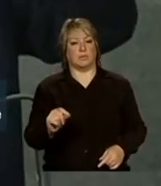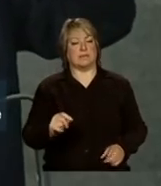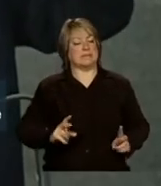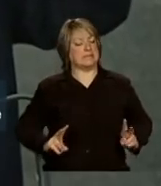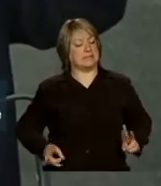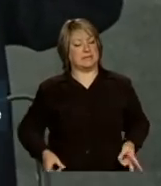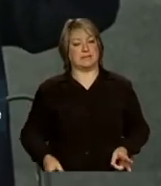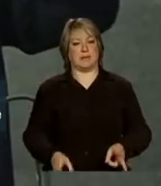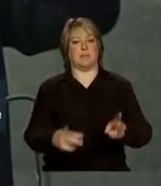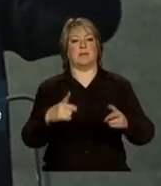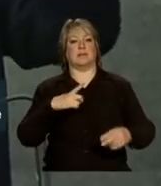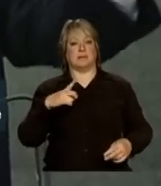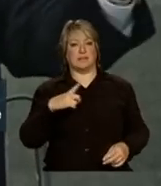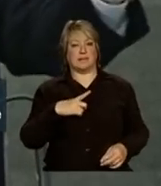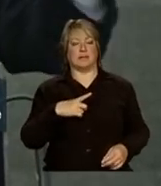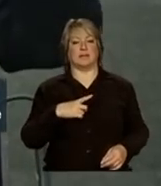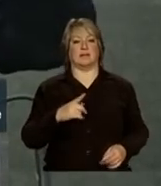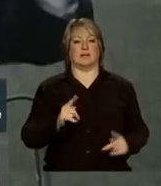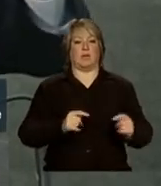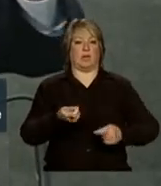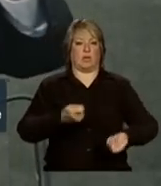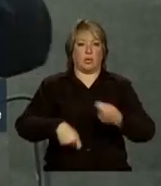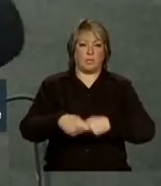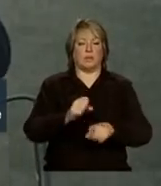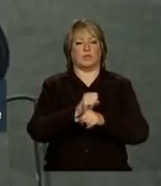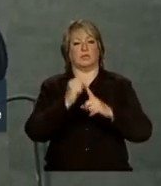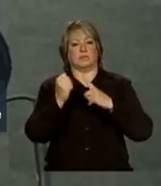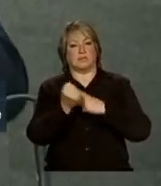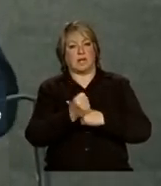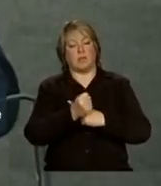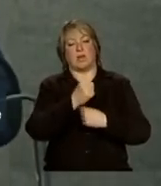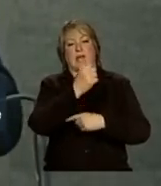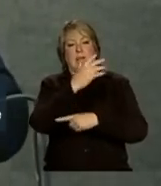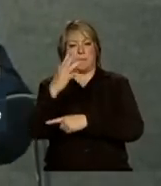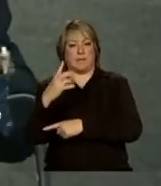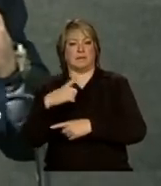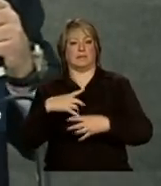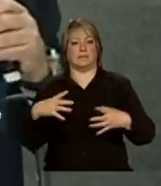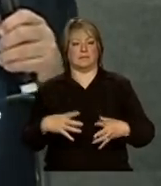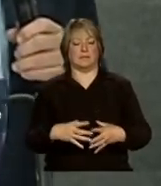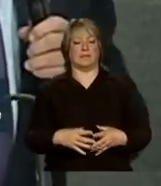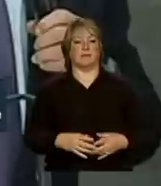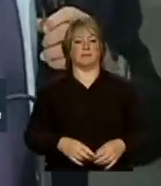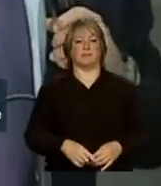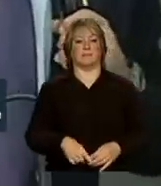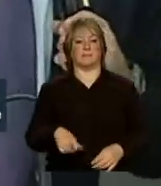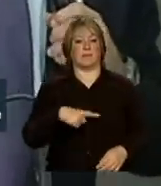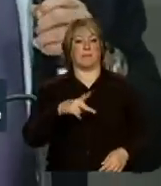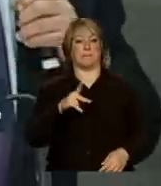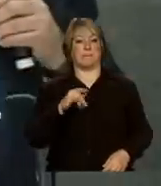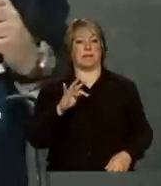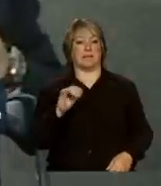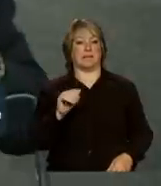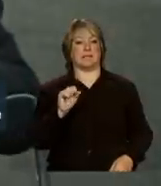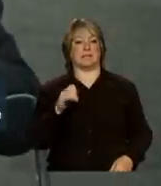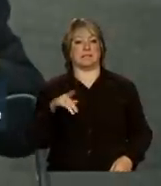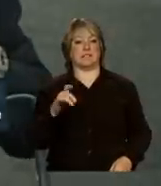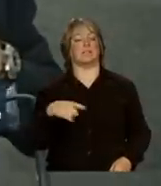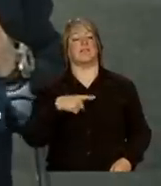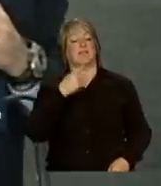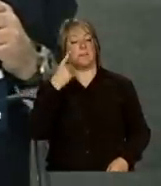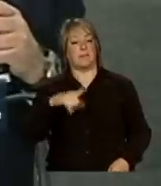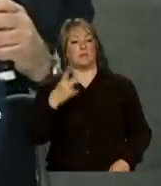passa pela Econômica Social e Ambiental Peter seng hoje acrescenta mais duas